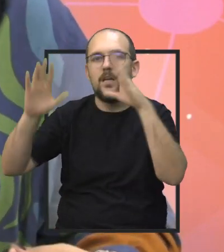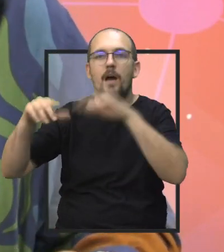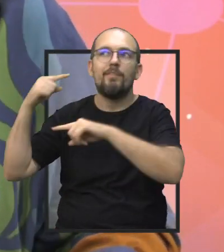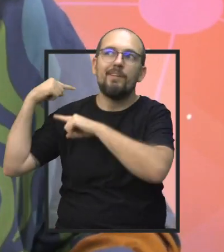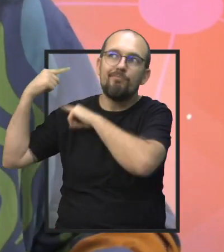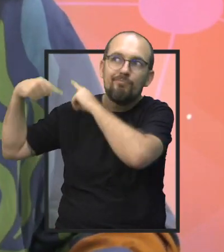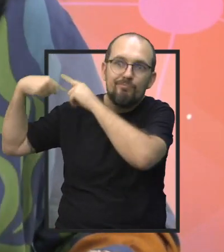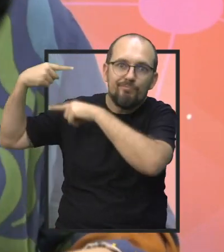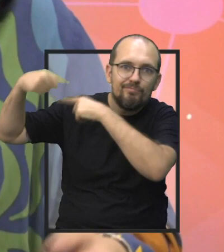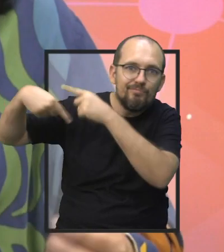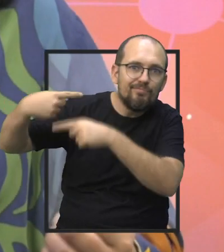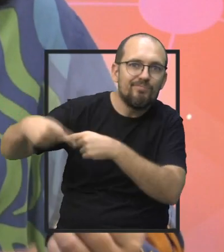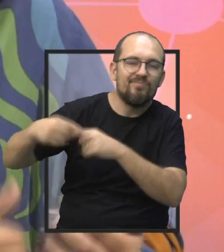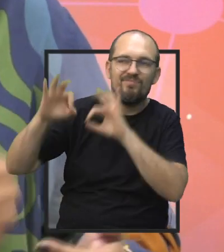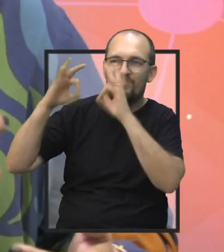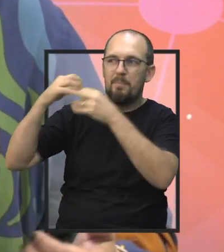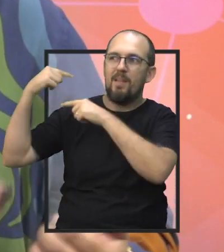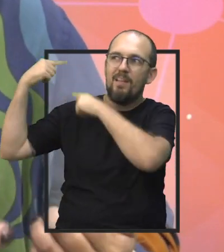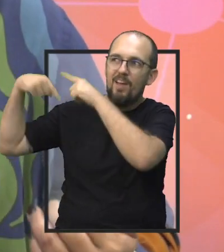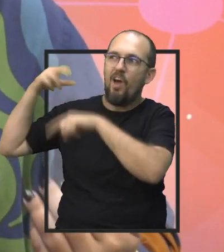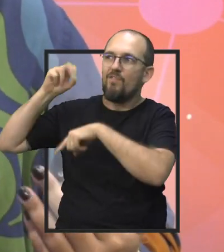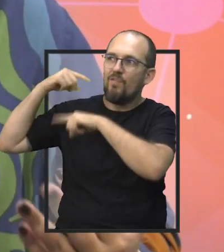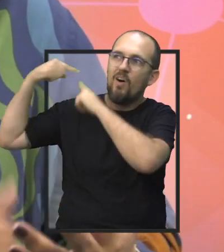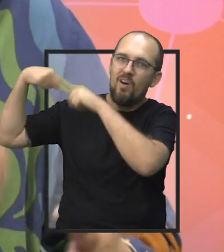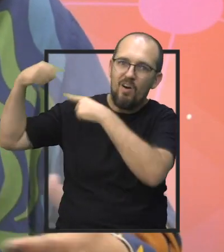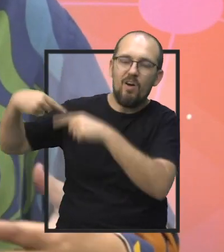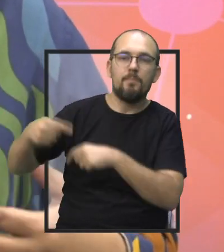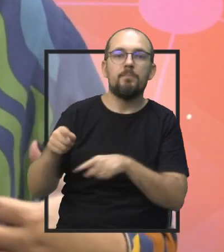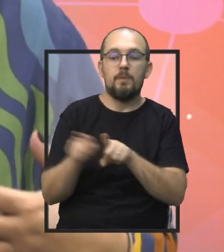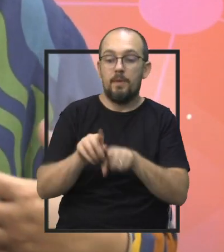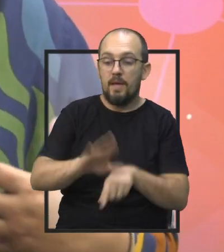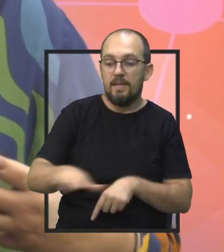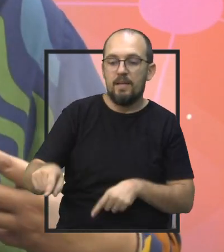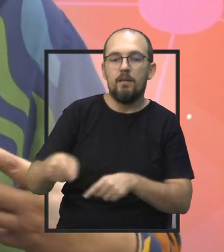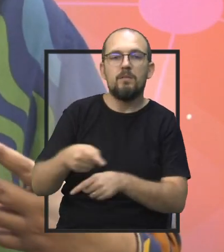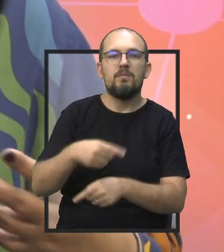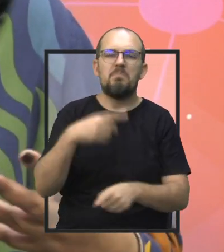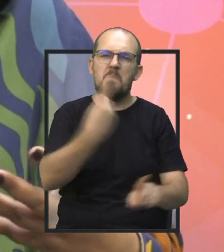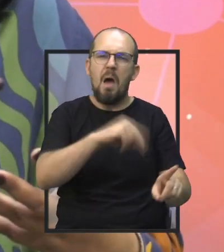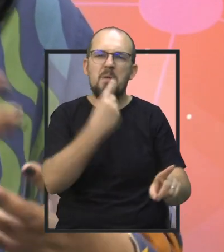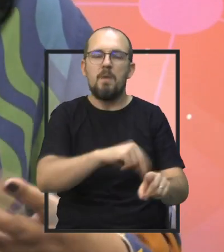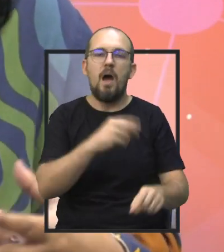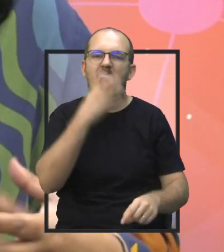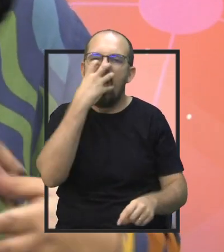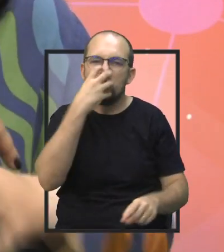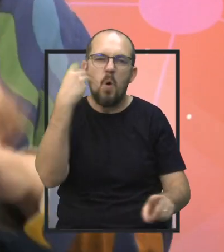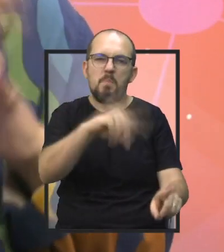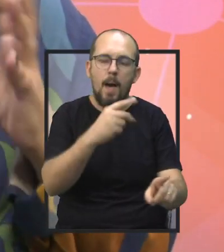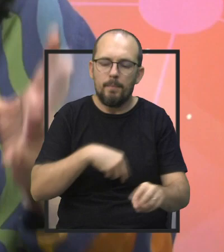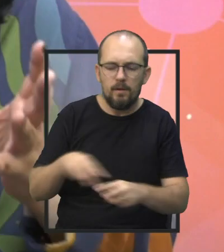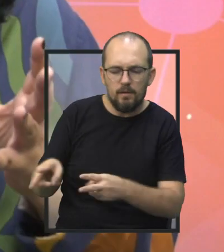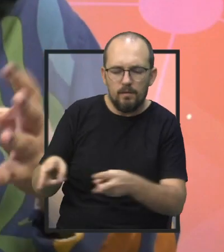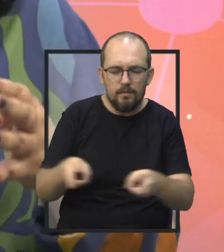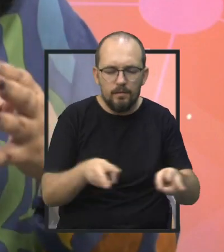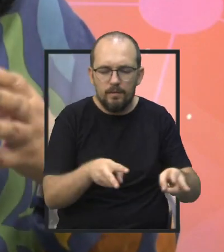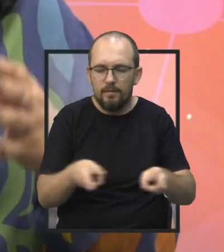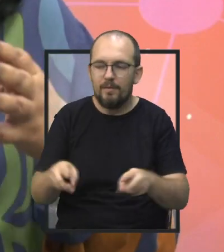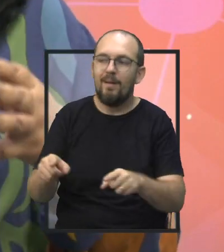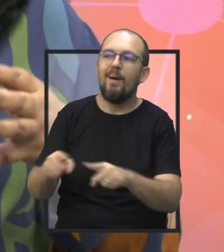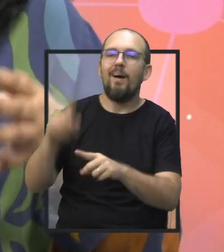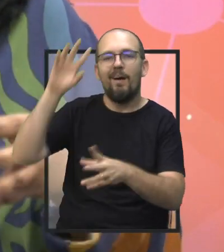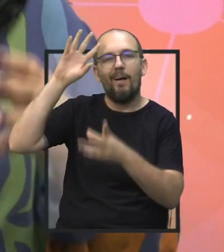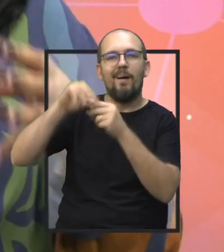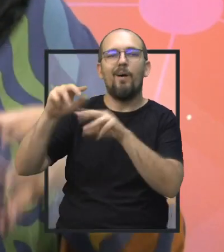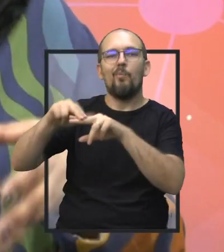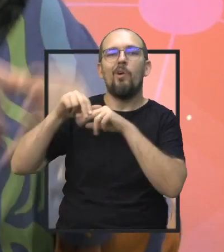é transgeracional, né? A relação que essa criança tem com o outro, que tem até com o animalzinho da casa dela, tudo. E